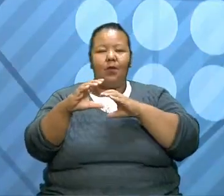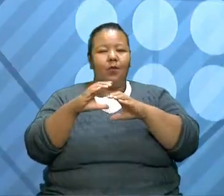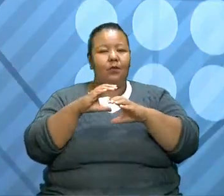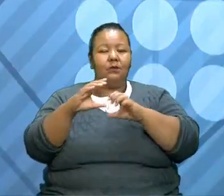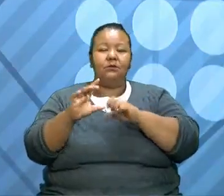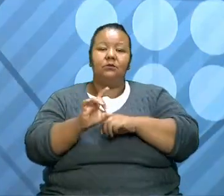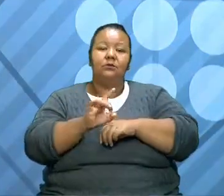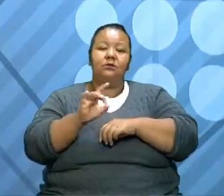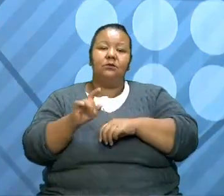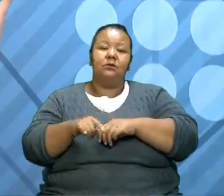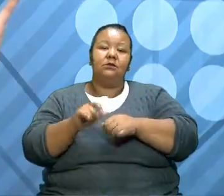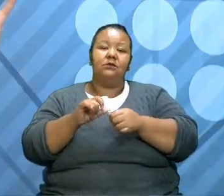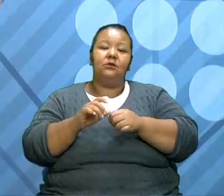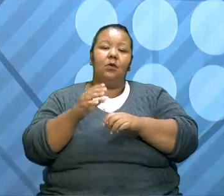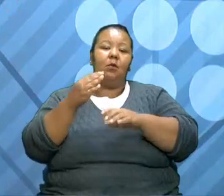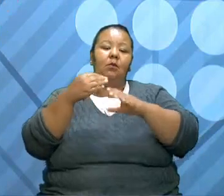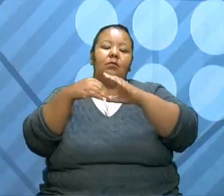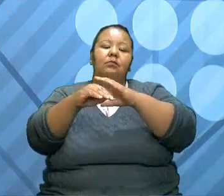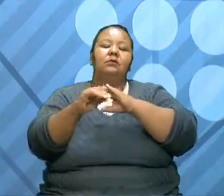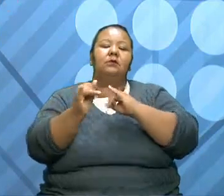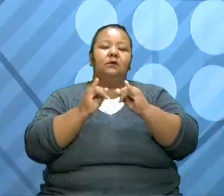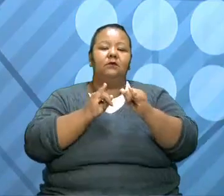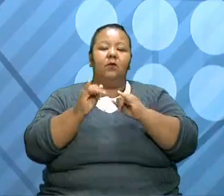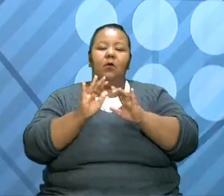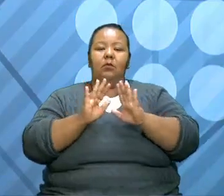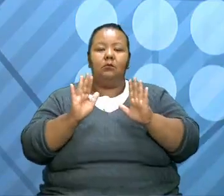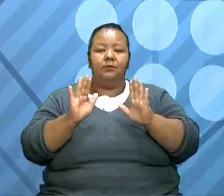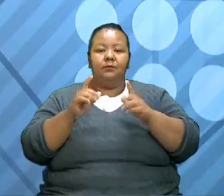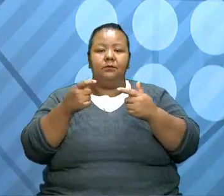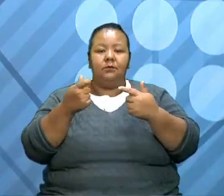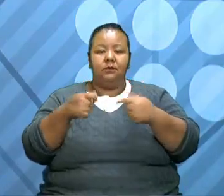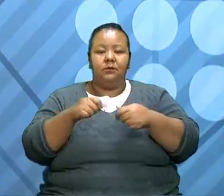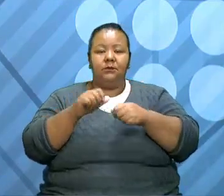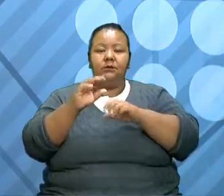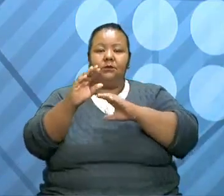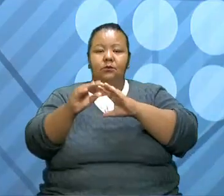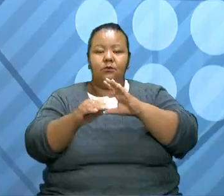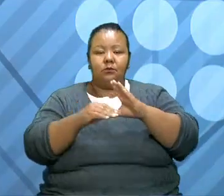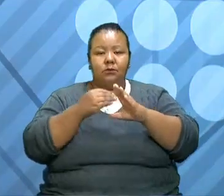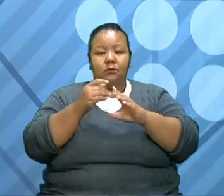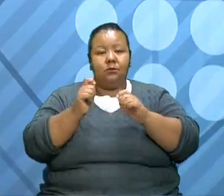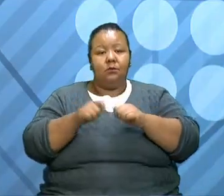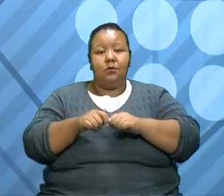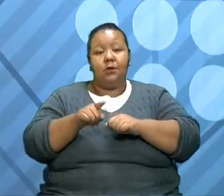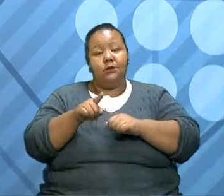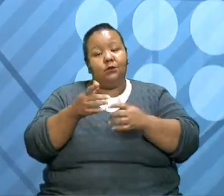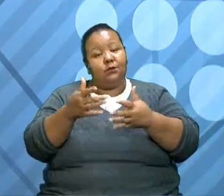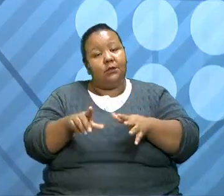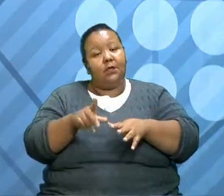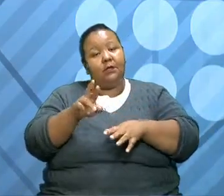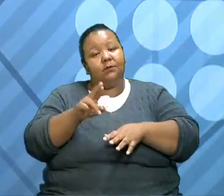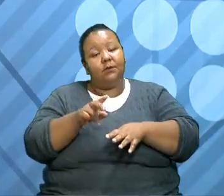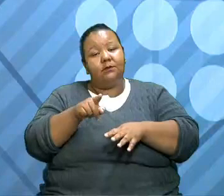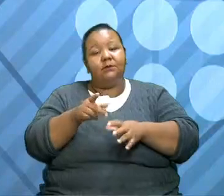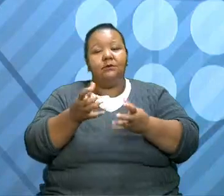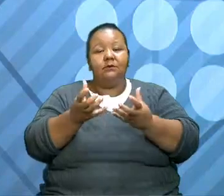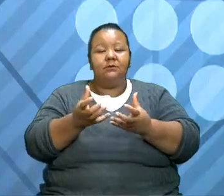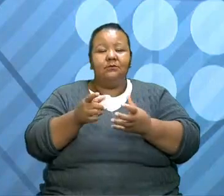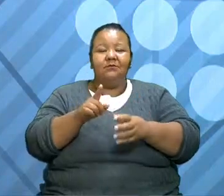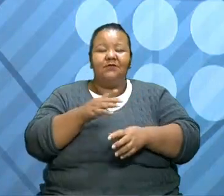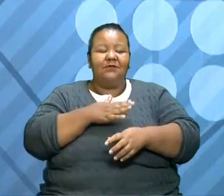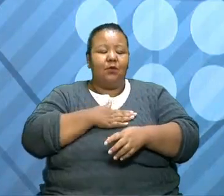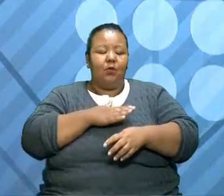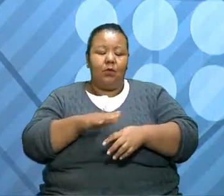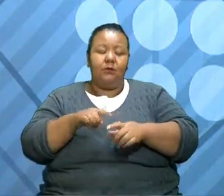É simplesmente um processo de informação, mas eu preciso devolver. Pode até não ser o que você deseja. Pode ser até que você não